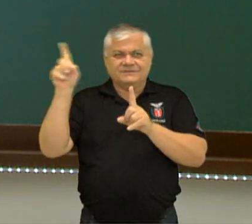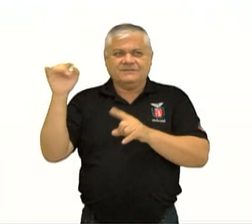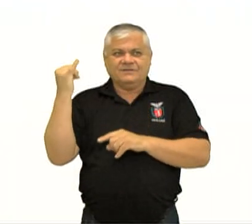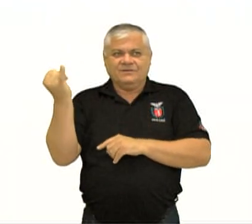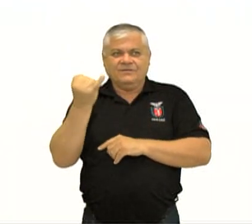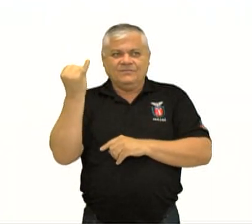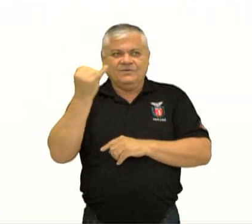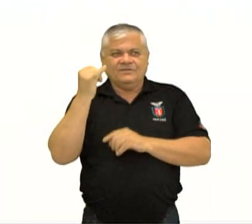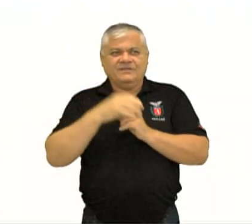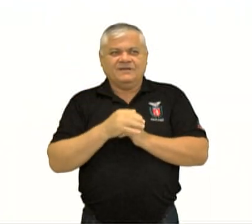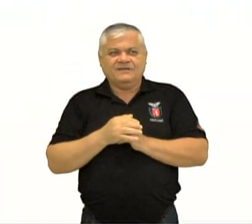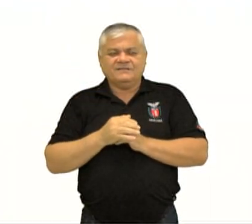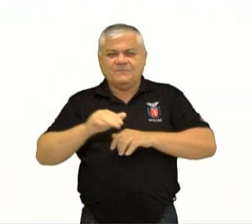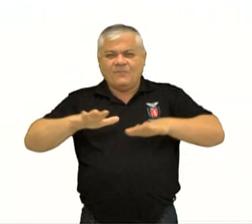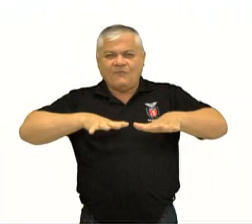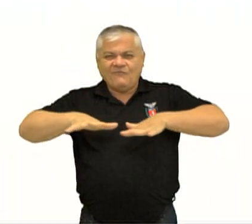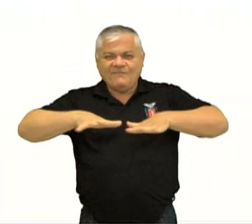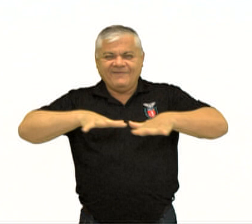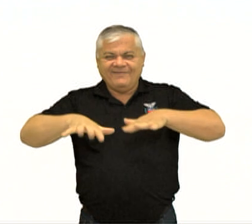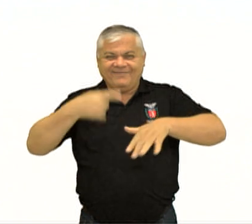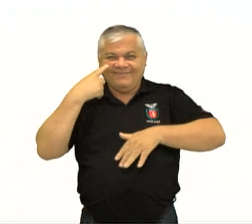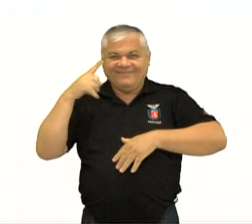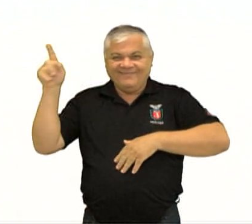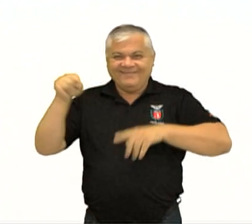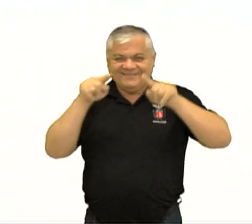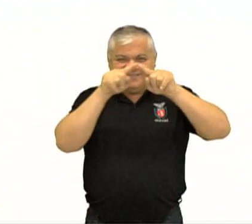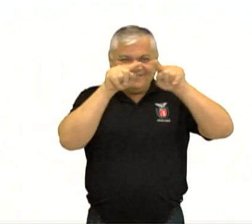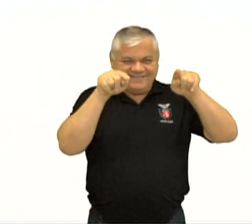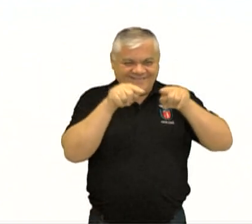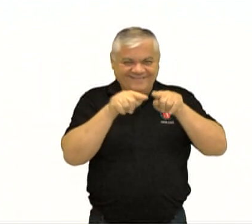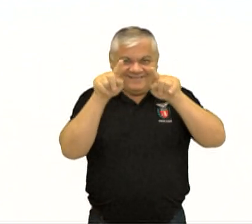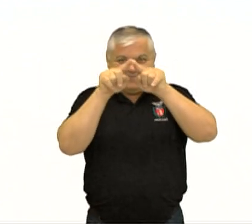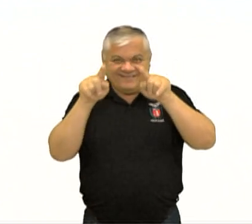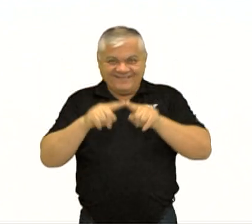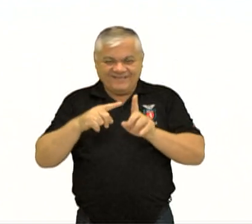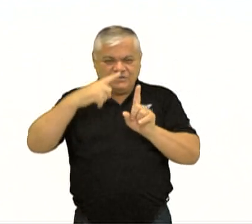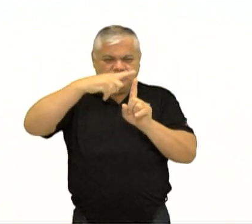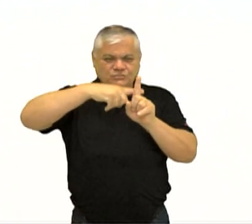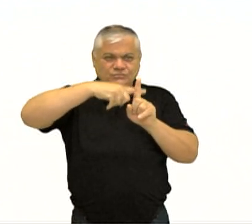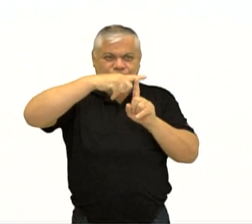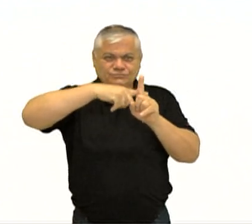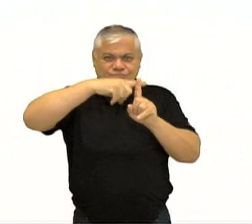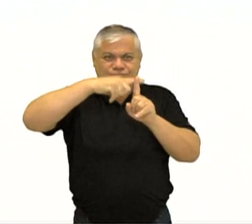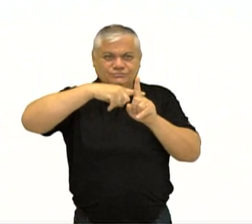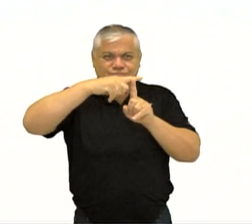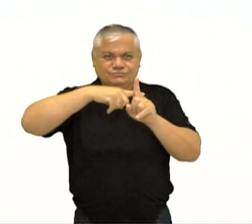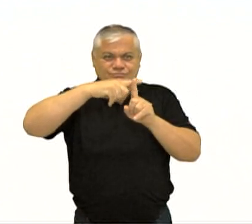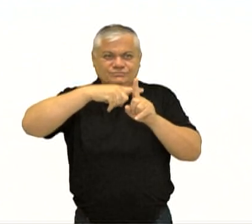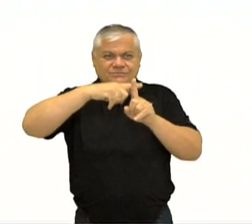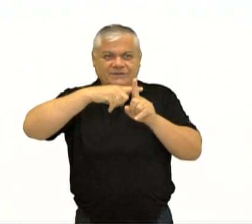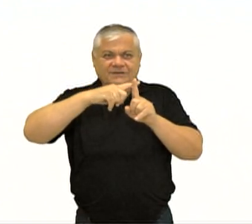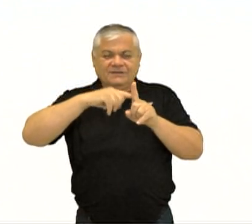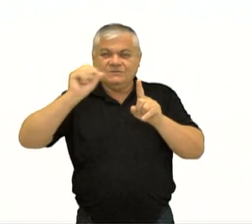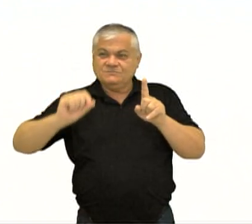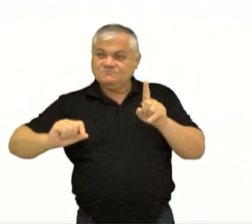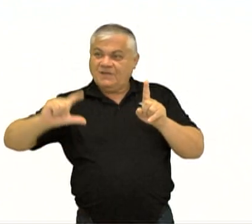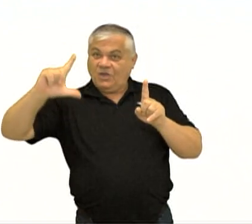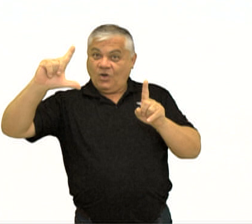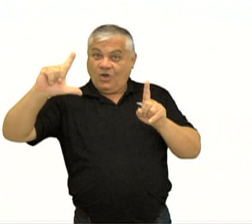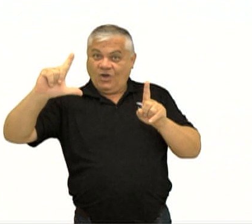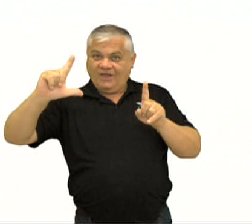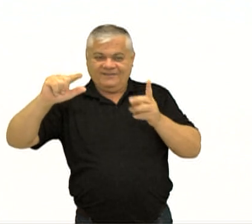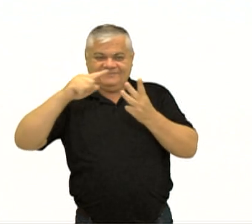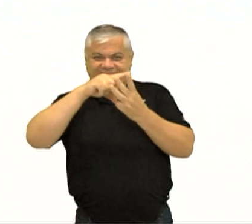é um GIF, né? Repare que o termômetro está indicando uma temperatura maior, este corpo à minha